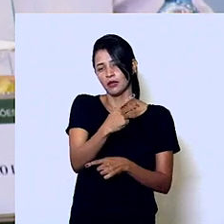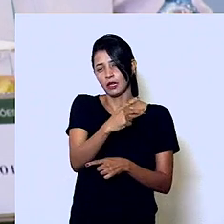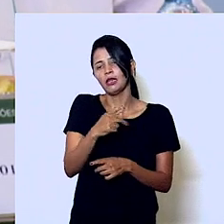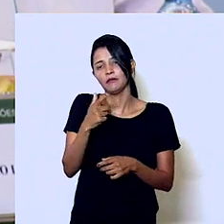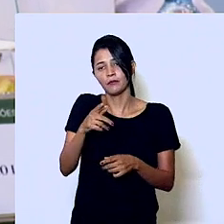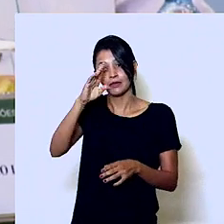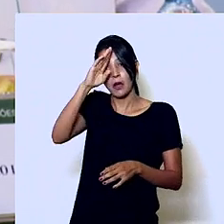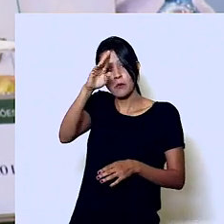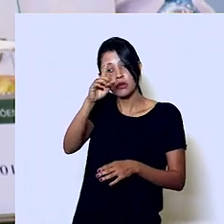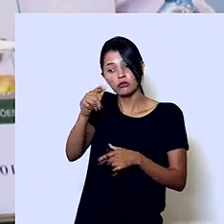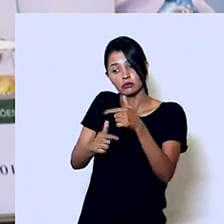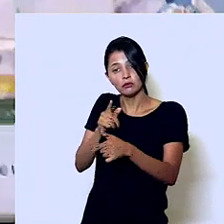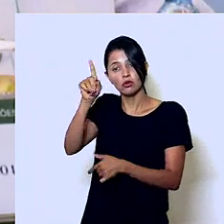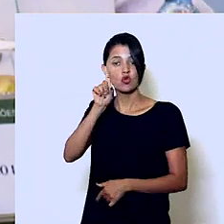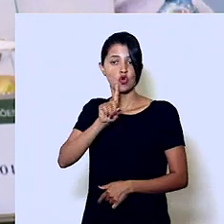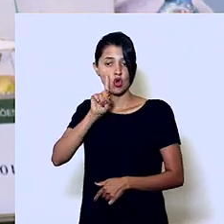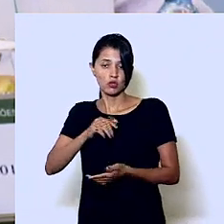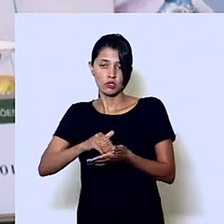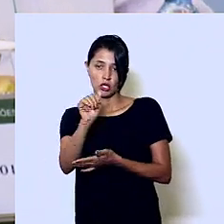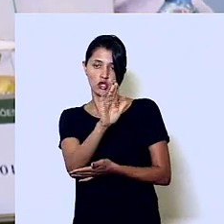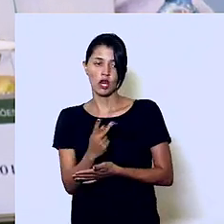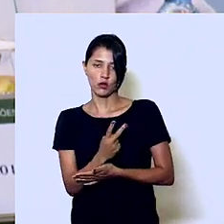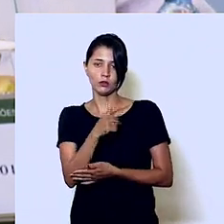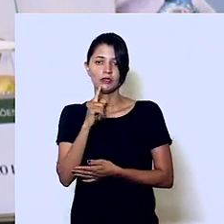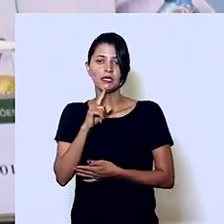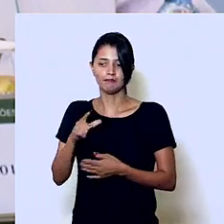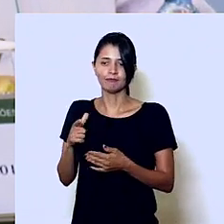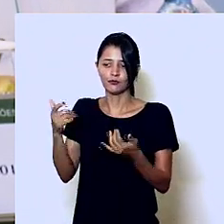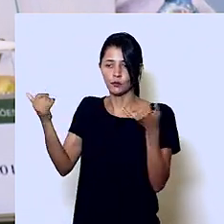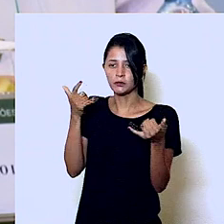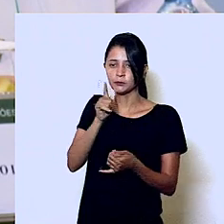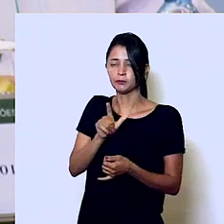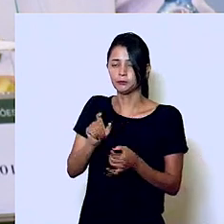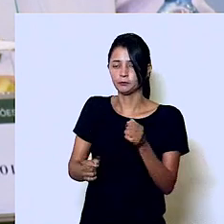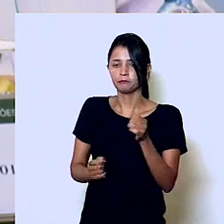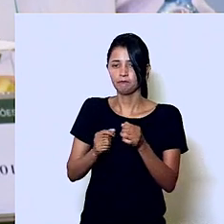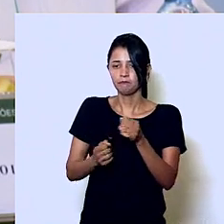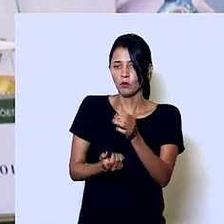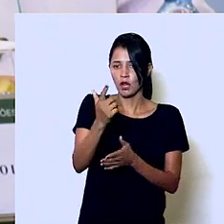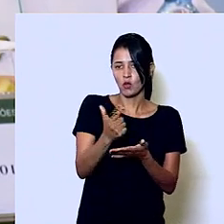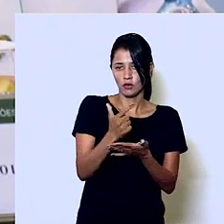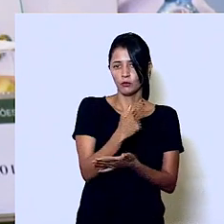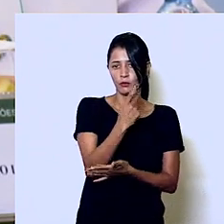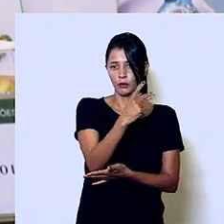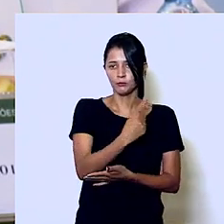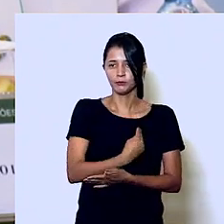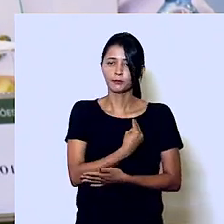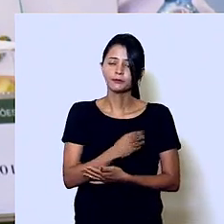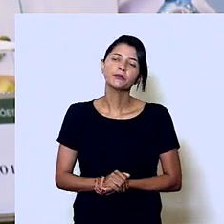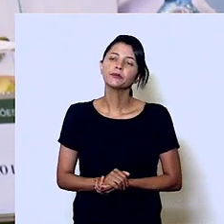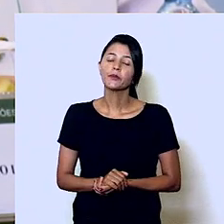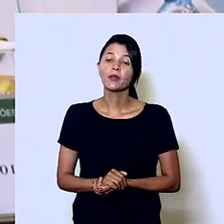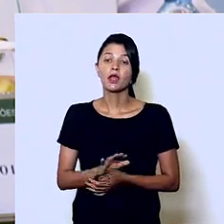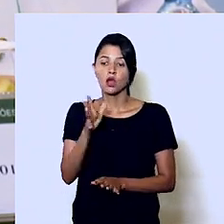secretário-geral. Bom, já estou me perdendo, mas eu não vou demorar. Eu queria dizer também que...